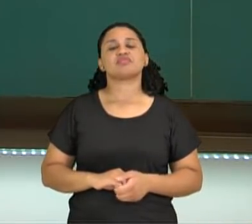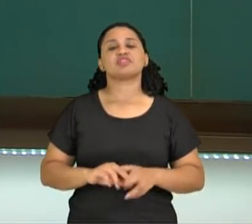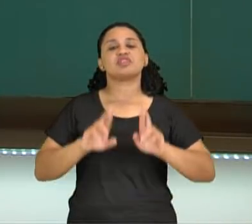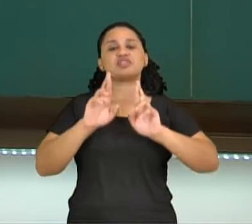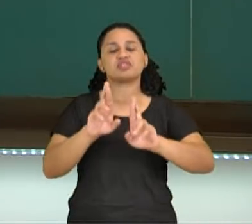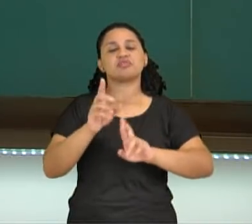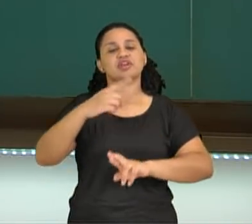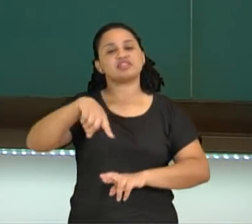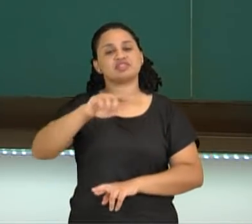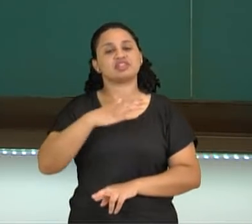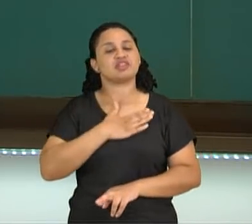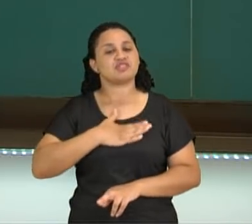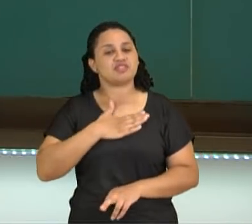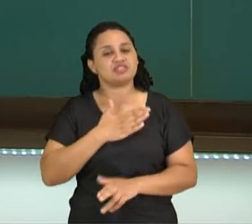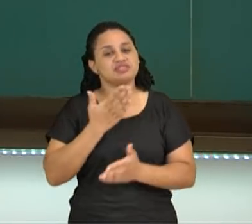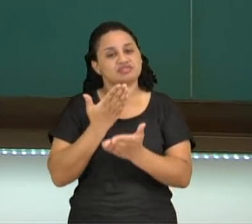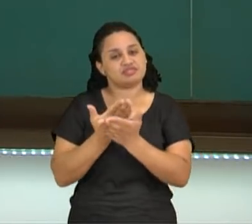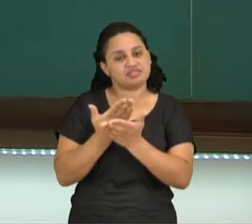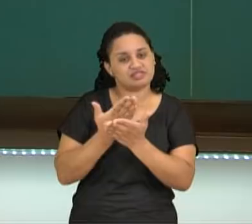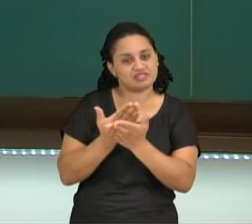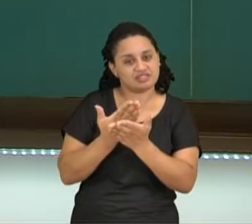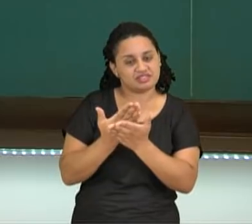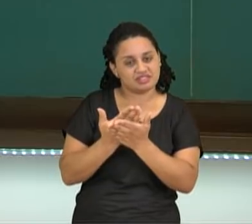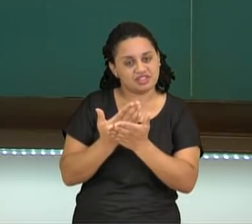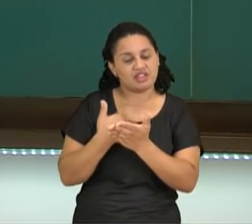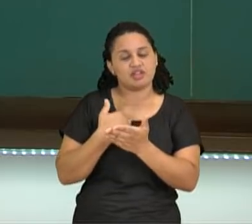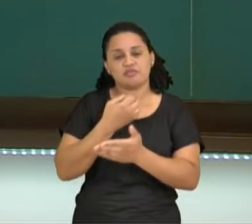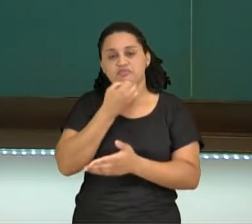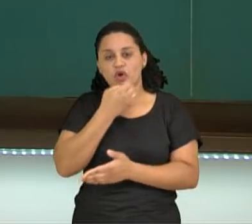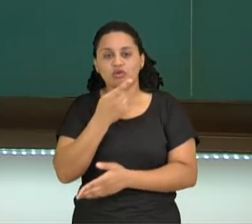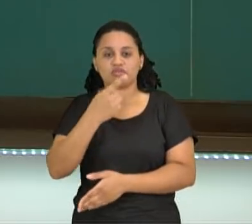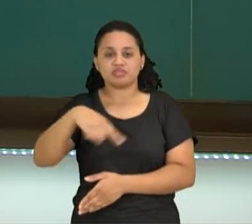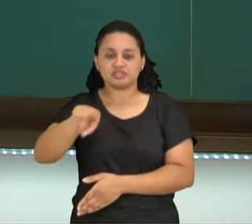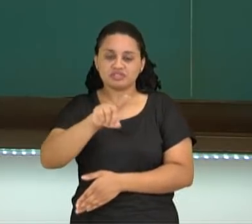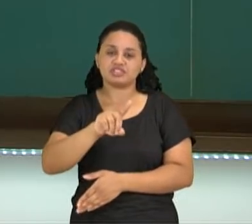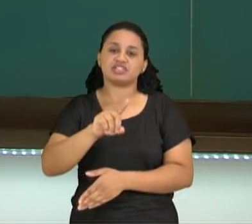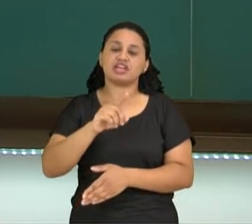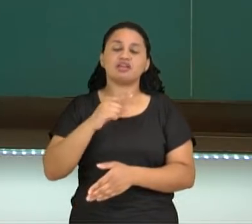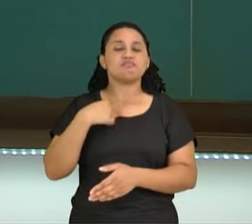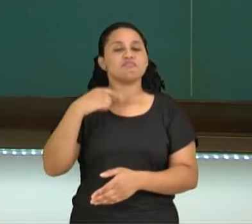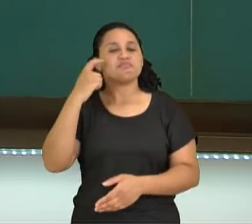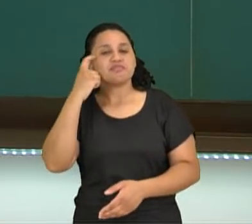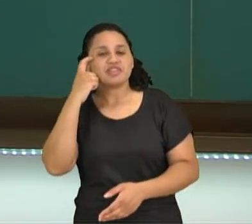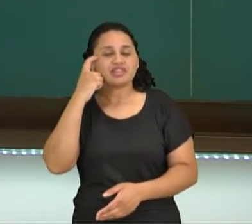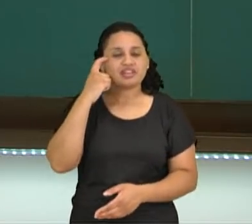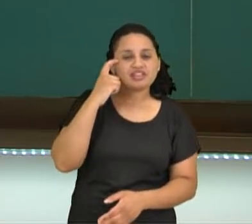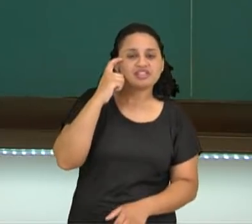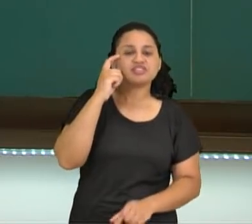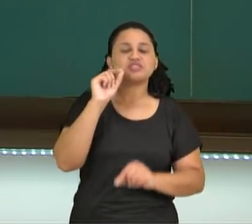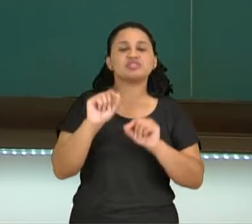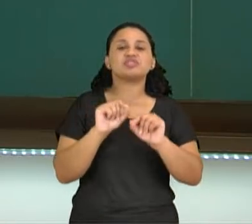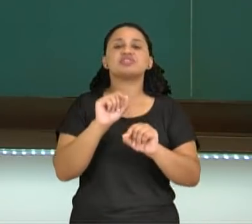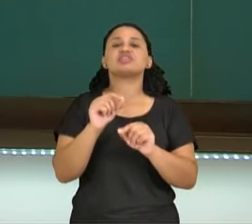Espero que vocês tenham gostado desta aula e tenha sido útil e vocês repensem muito bem